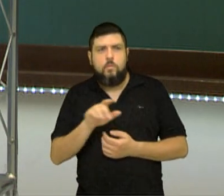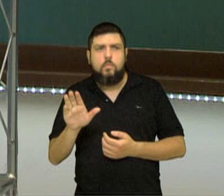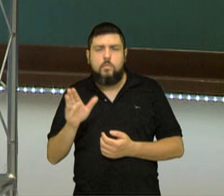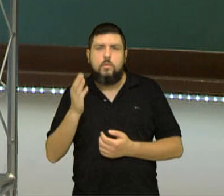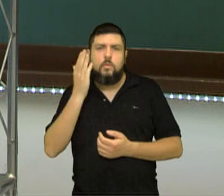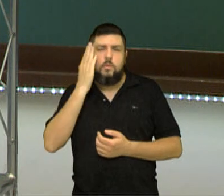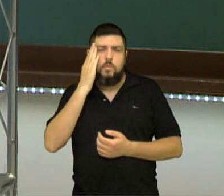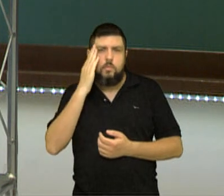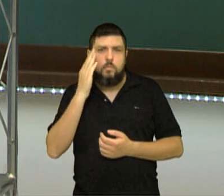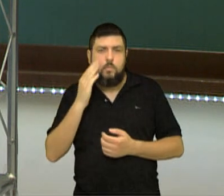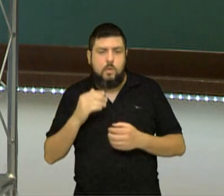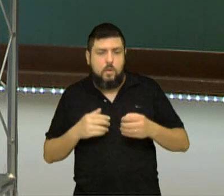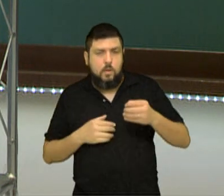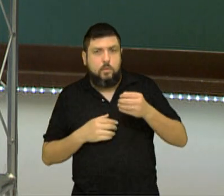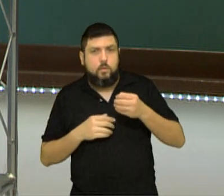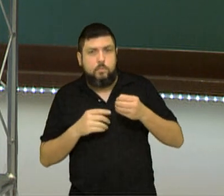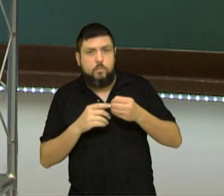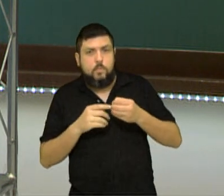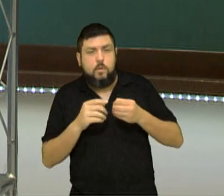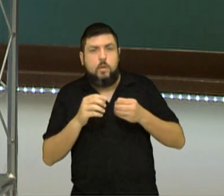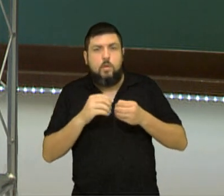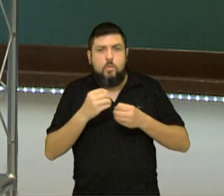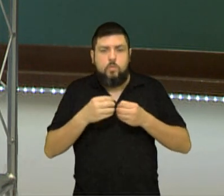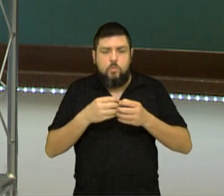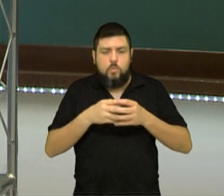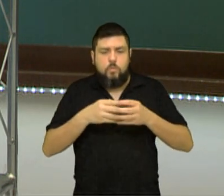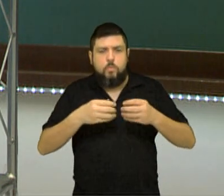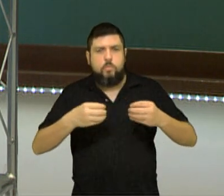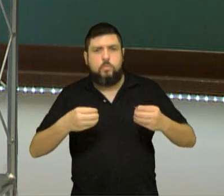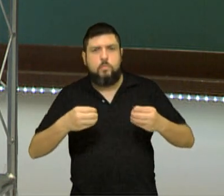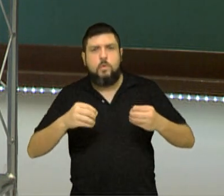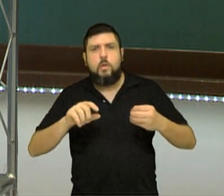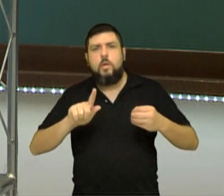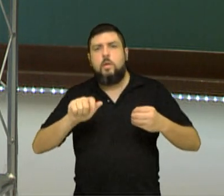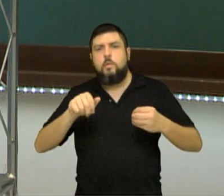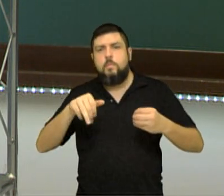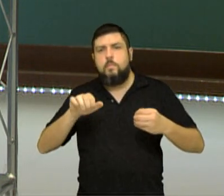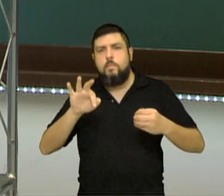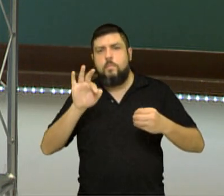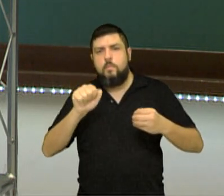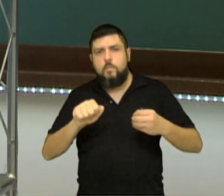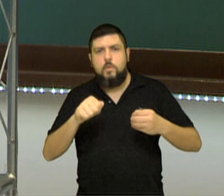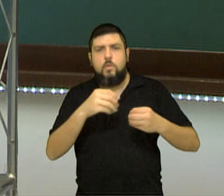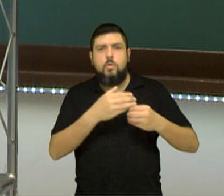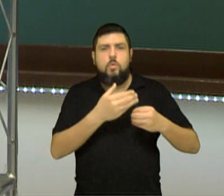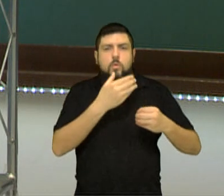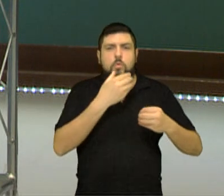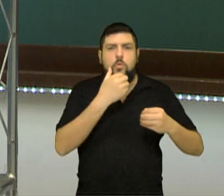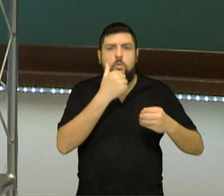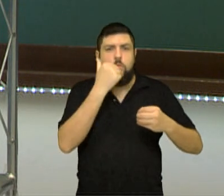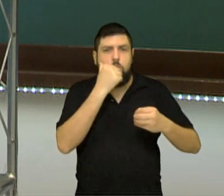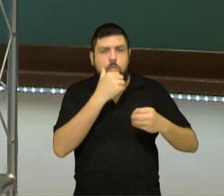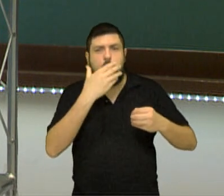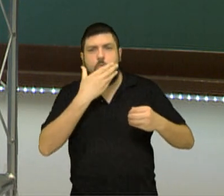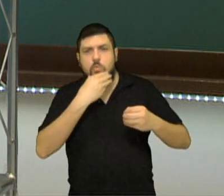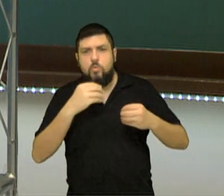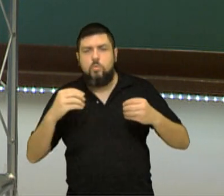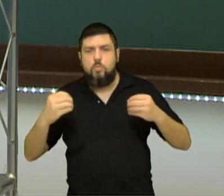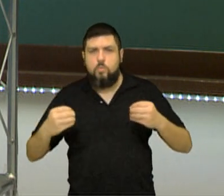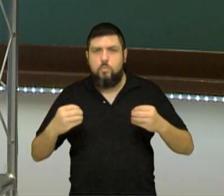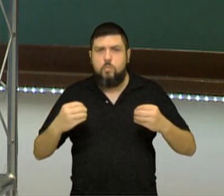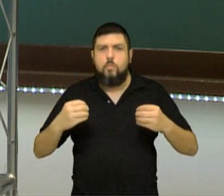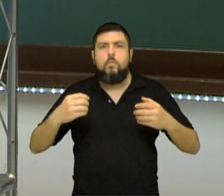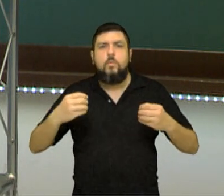temos as células germinativas, que vão sofrer meiose formando os gametas, a gente acabou de ver isso aqui. Masculinos e femininos que vão sofrer fecundação